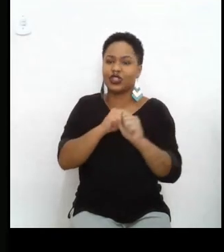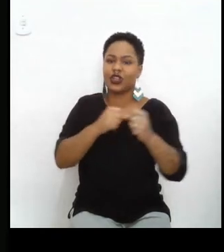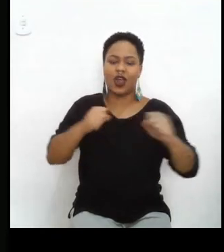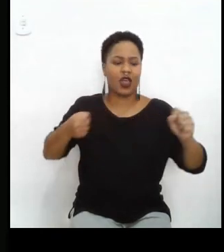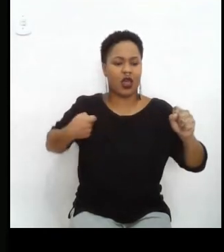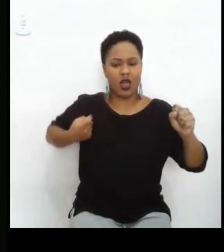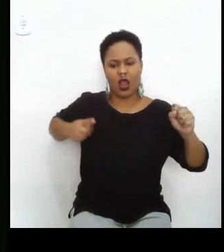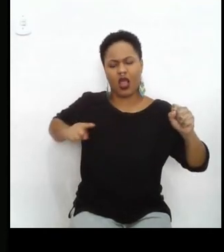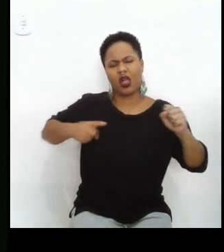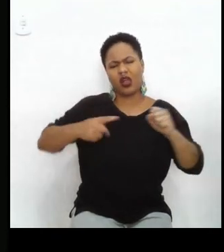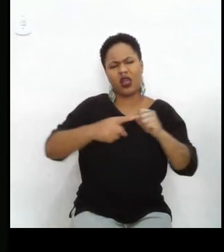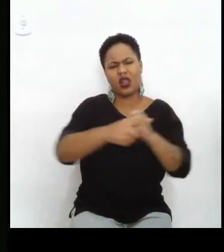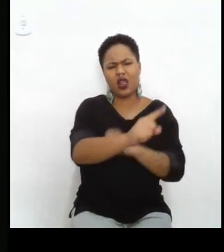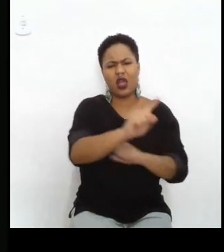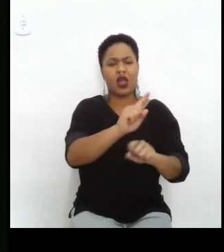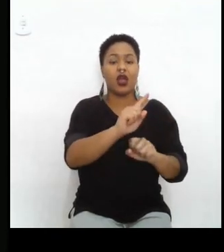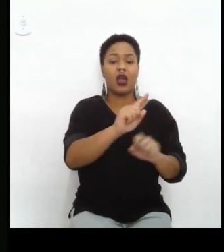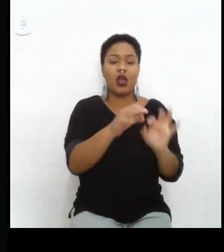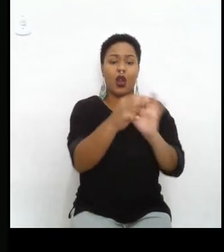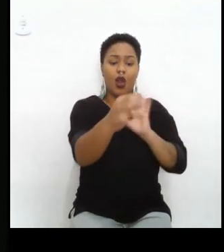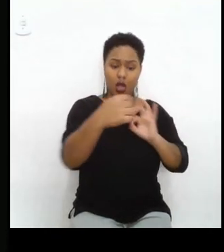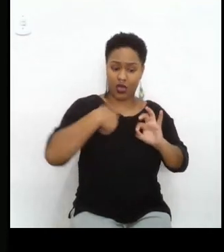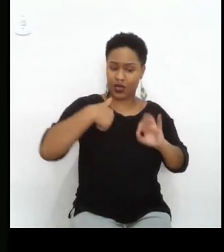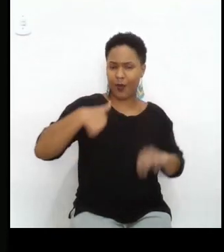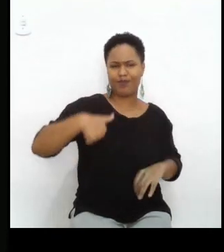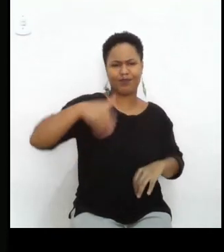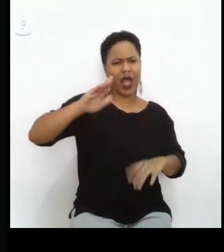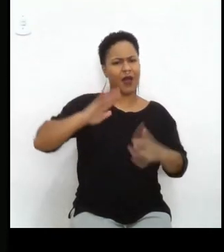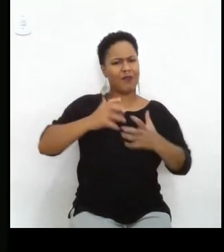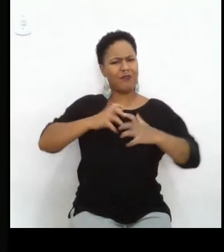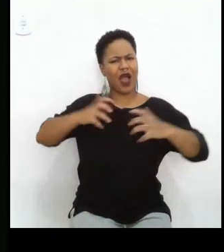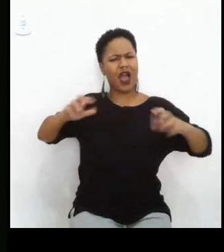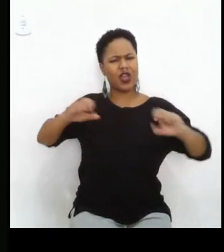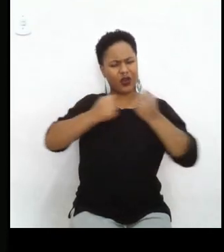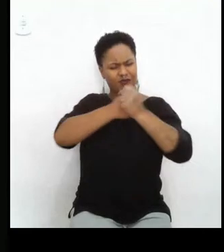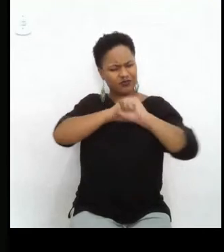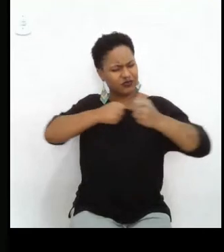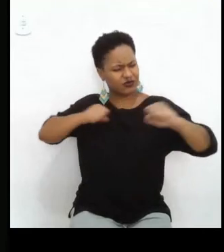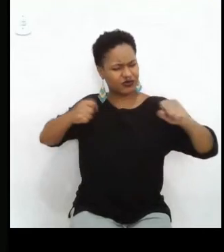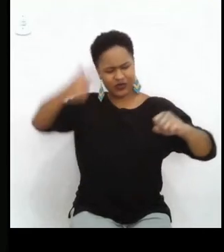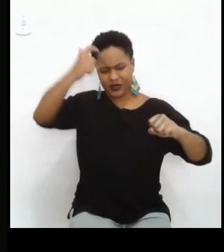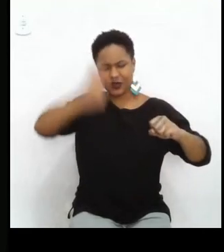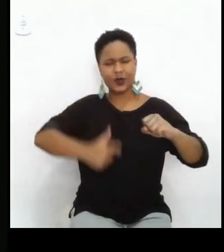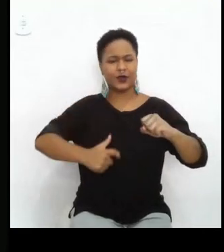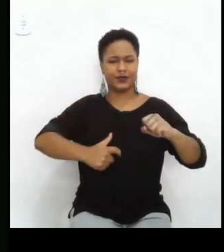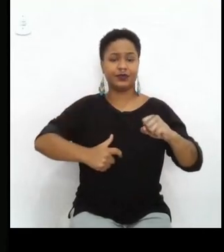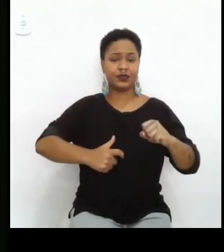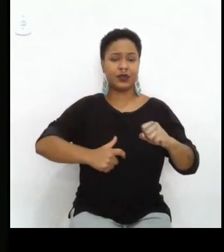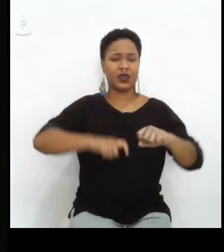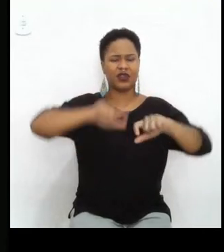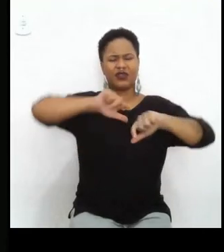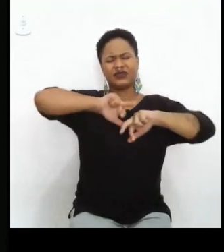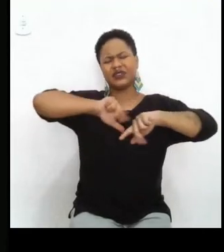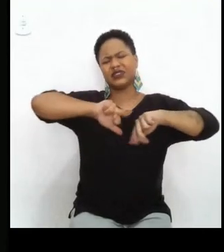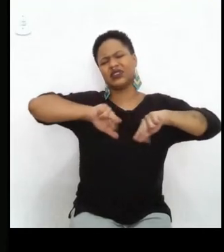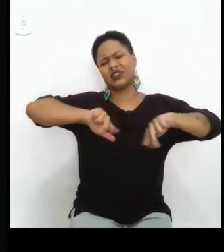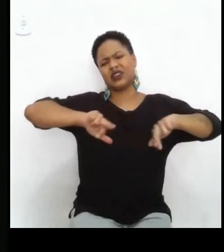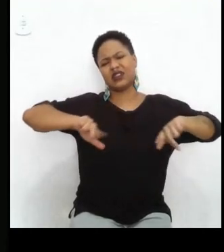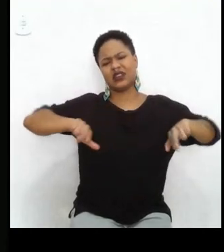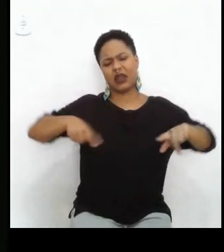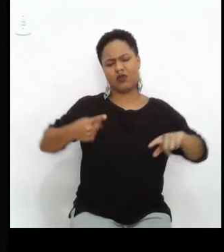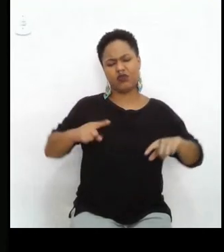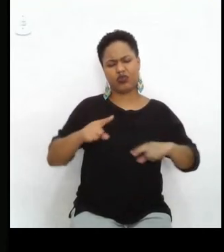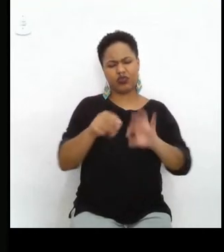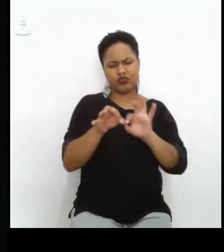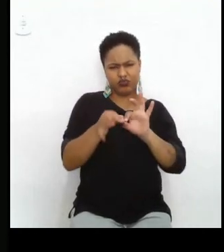e eu só ainda maior imensa Hospital milhares e milhares milhares de quilômetros